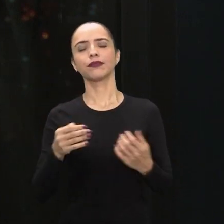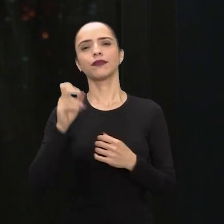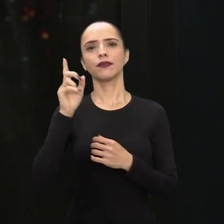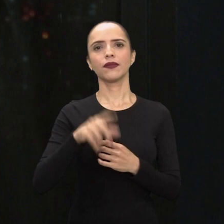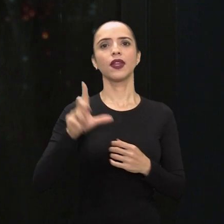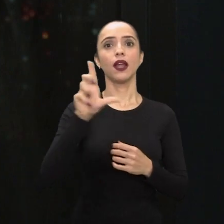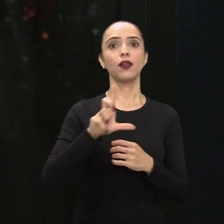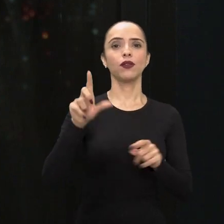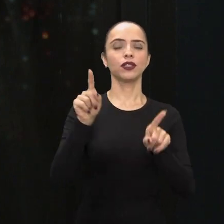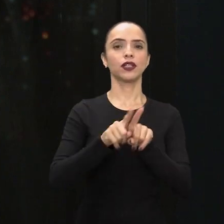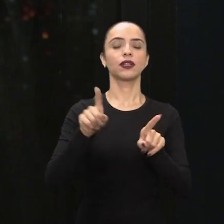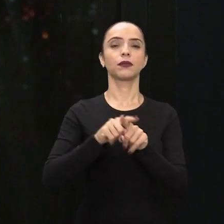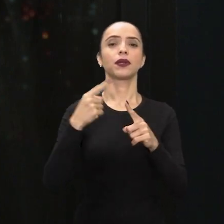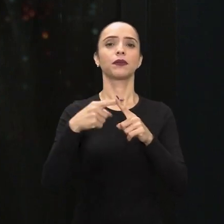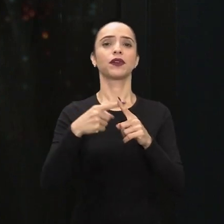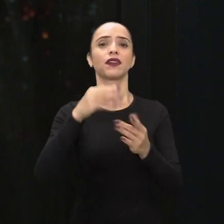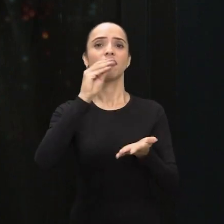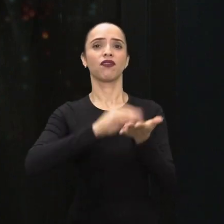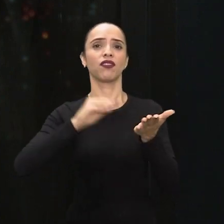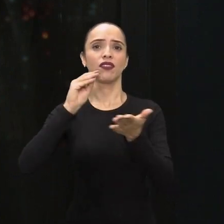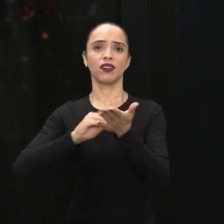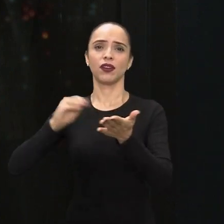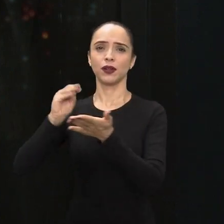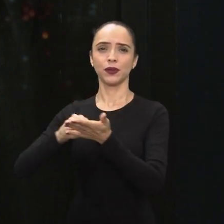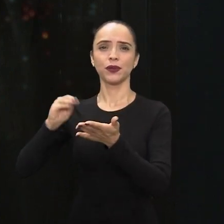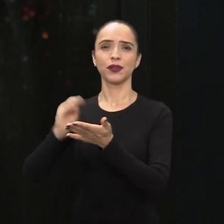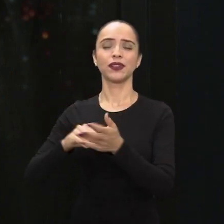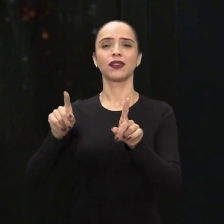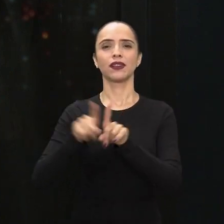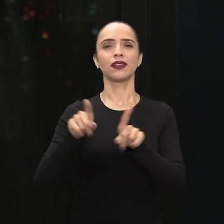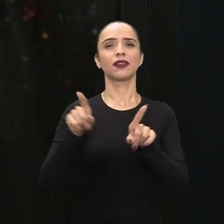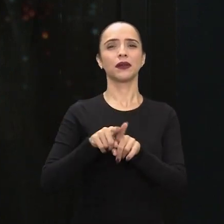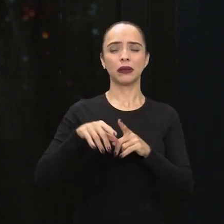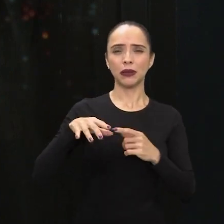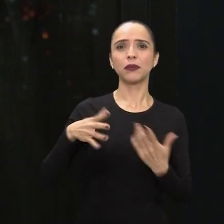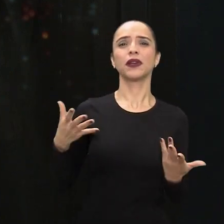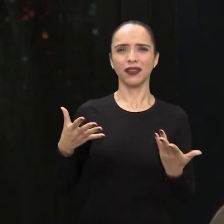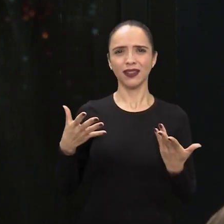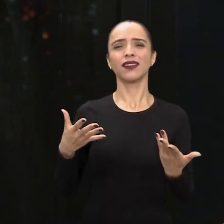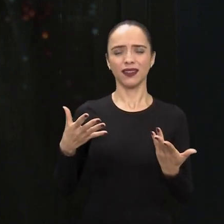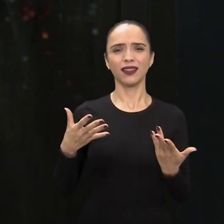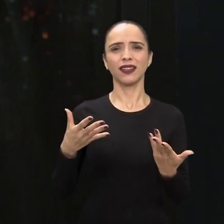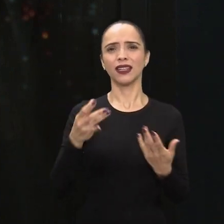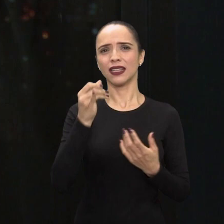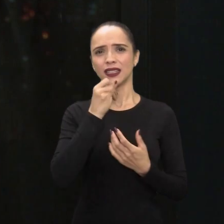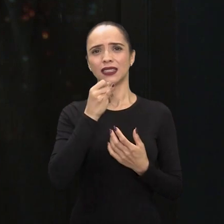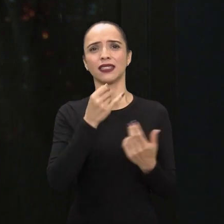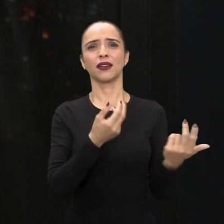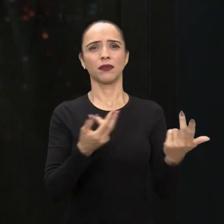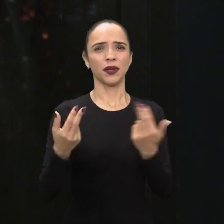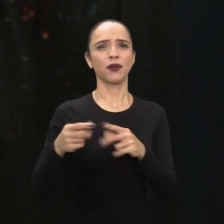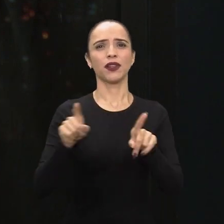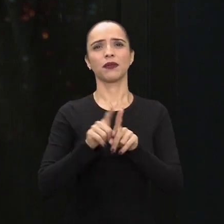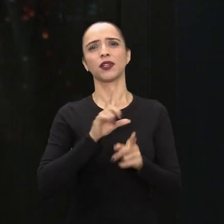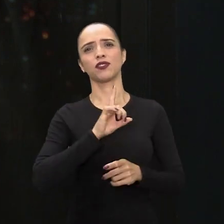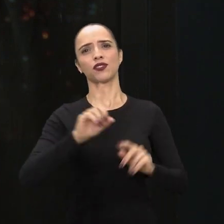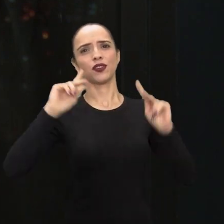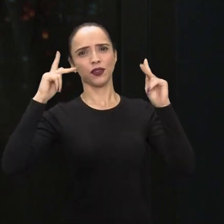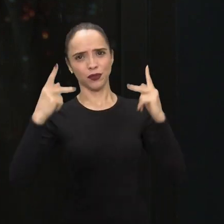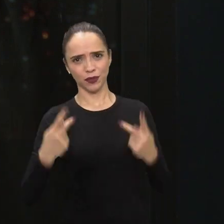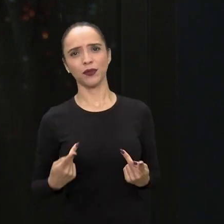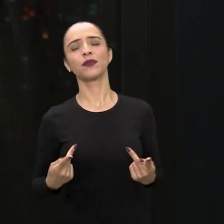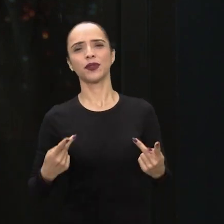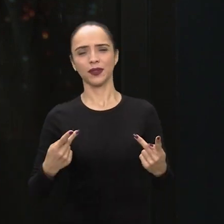proporcional a mesma lógica da desconsideração de qualquer Seara né digamos assim ao mesmo tempo